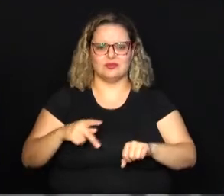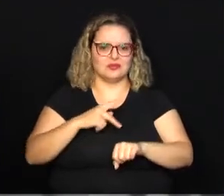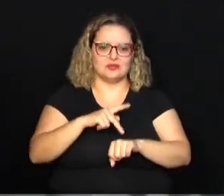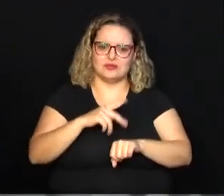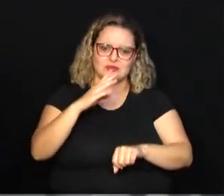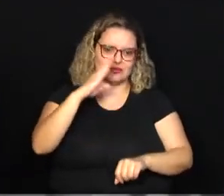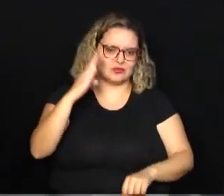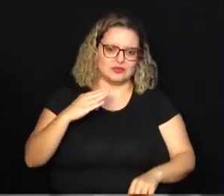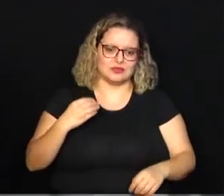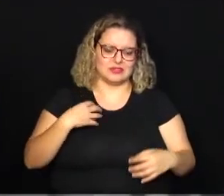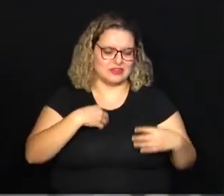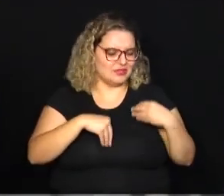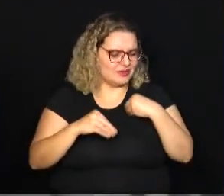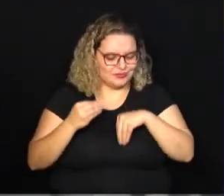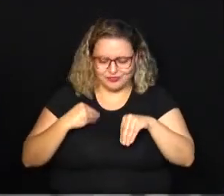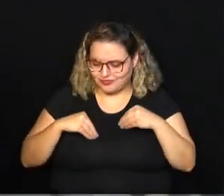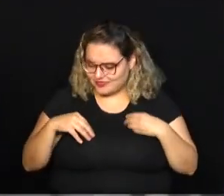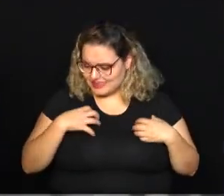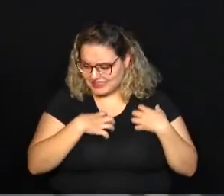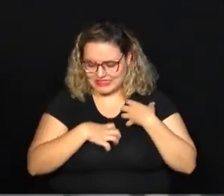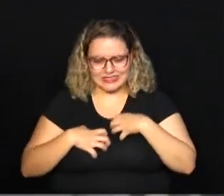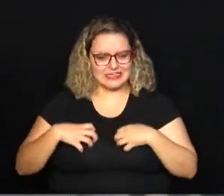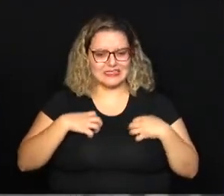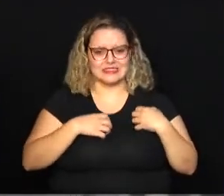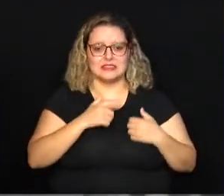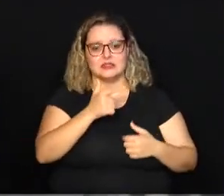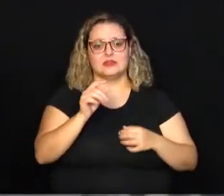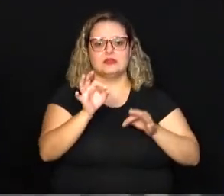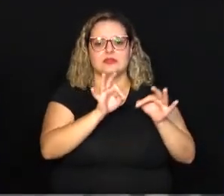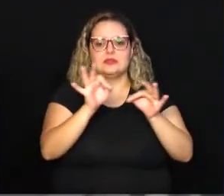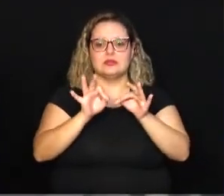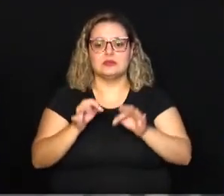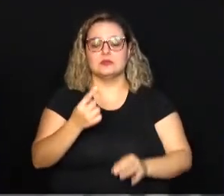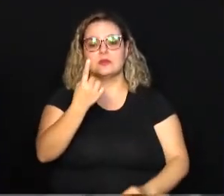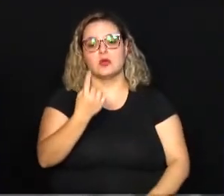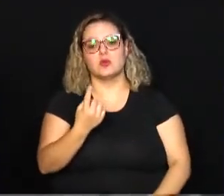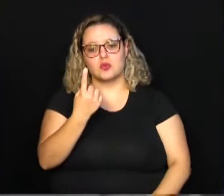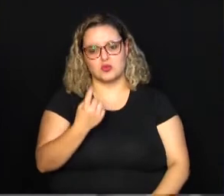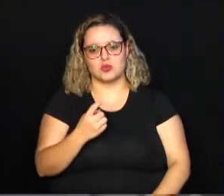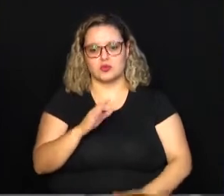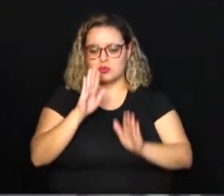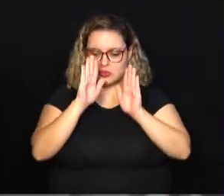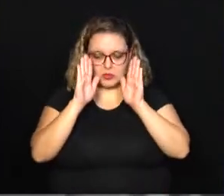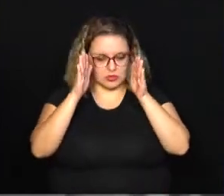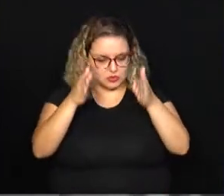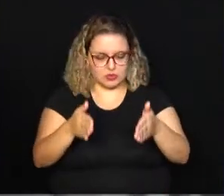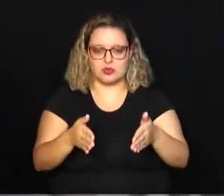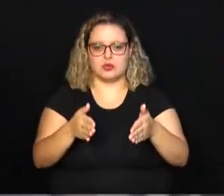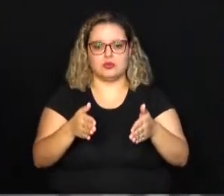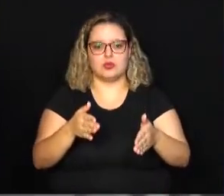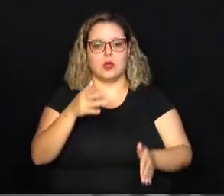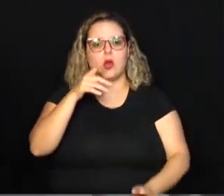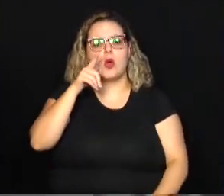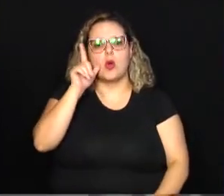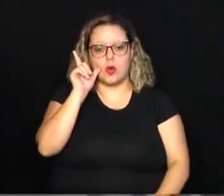mais nos angustia. Não tem uma organização única, direcionada.